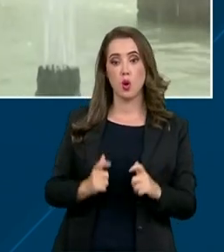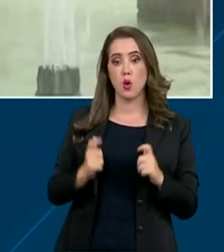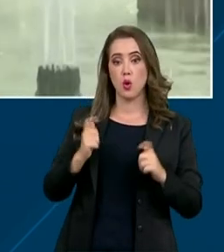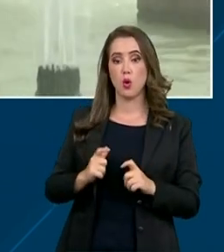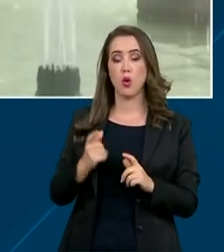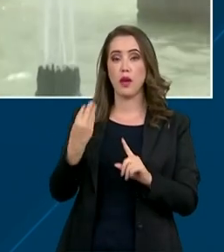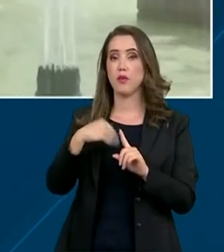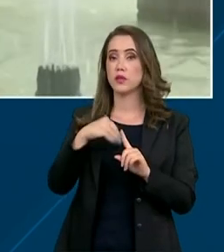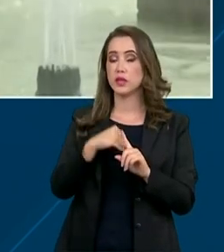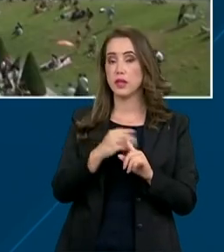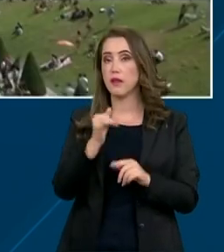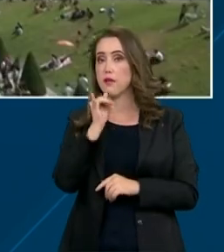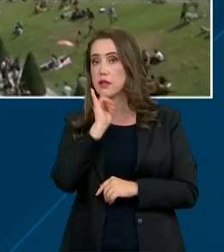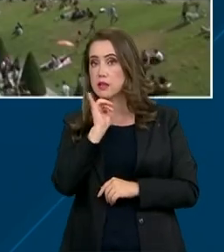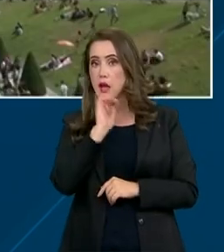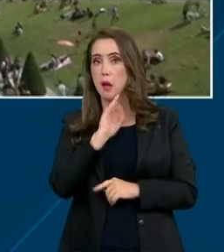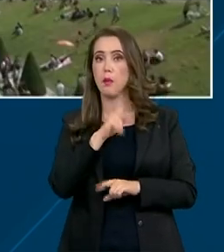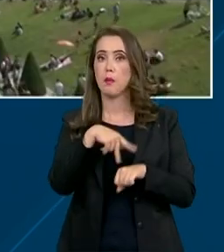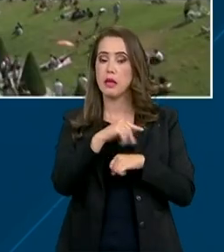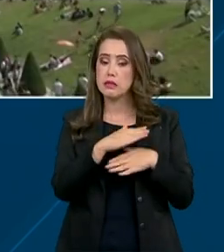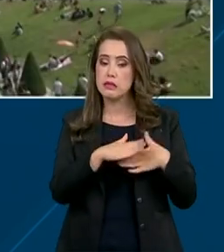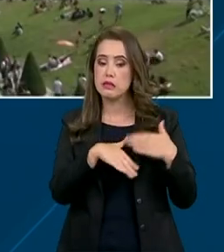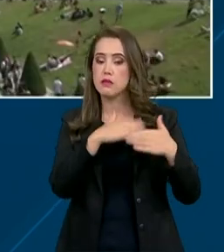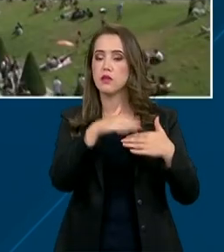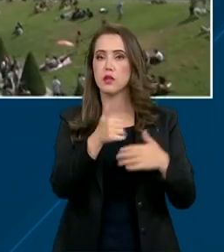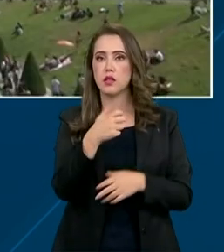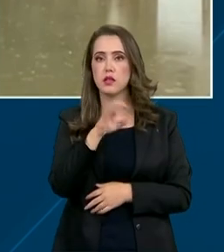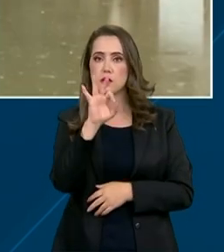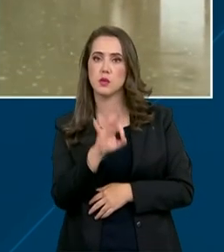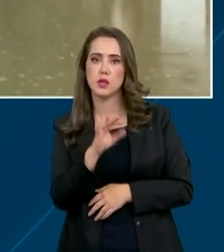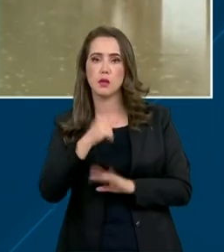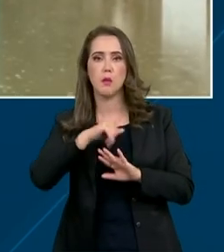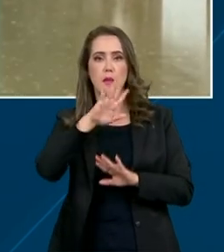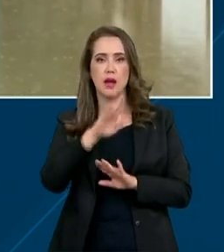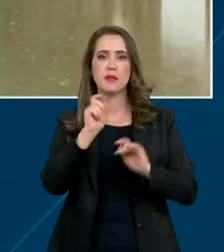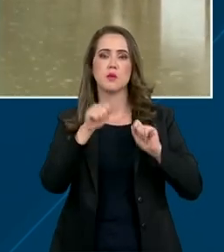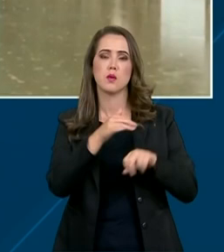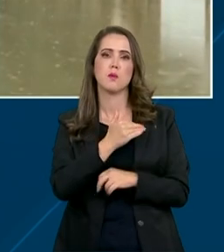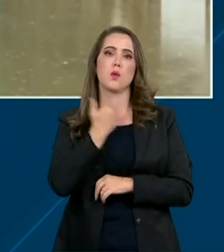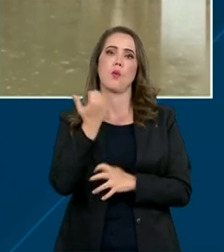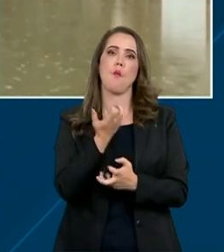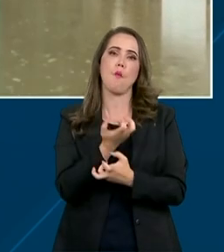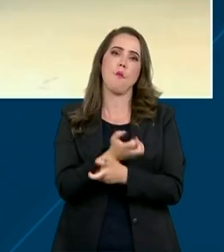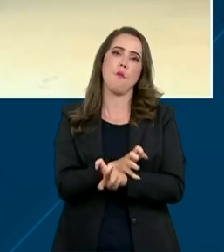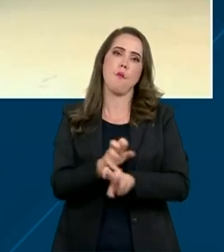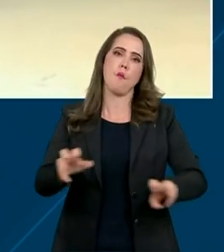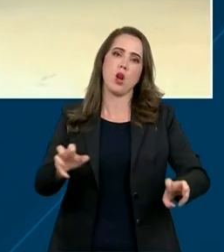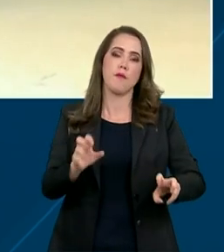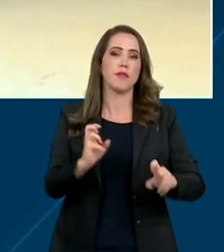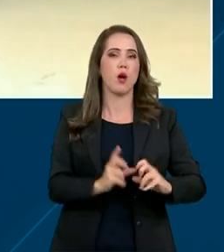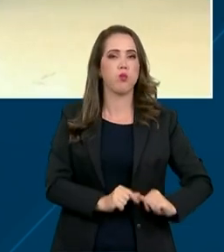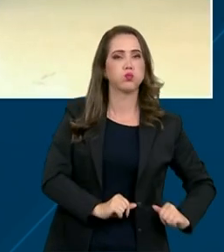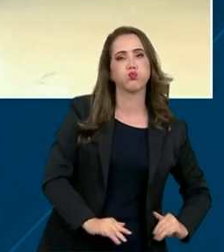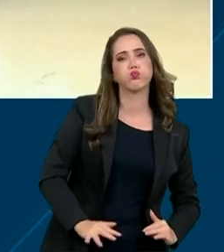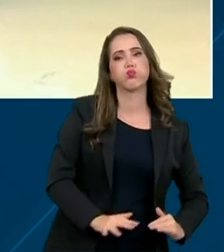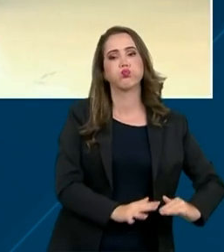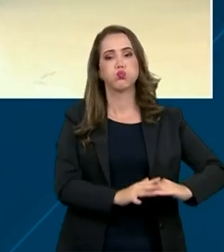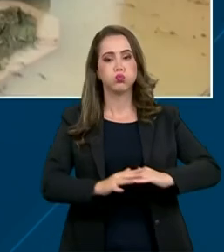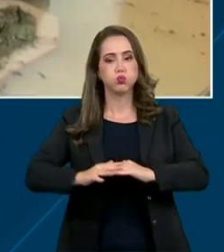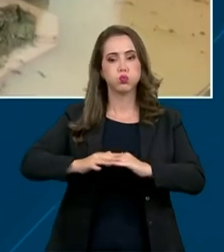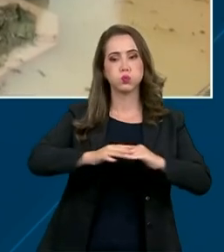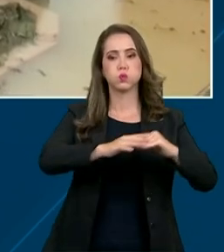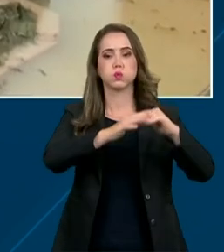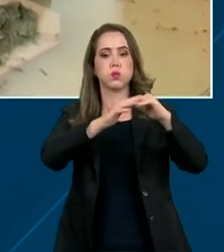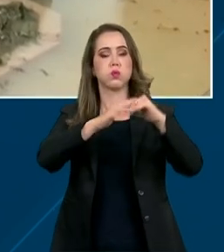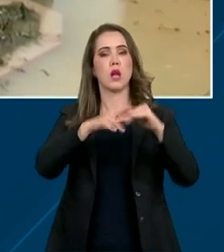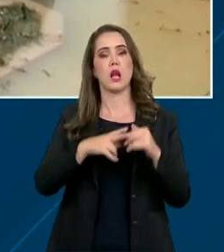em desenvolvimento, tem 15 vezes mais chances de morrer vítimas de secas ou de enchentes, como as que atingiram São